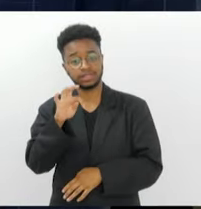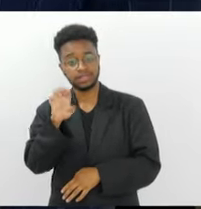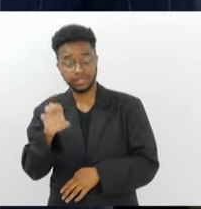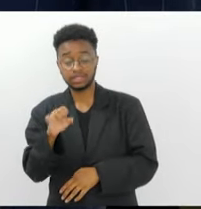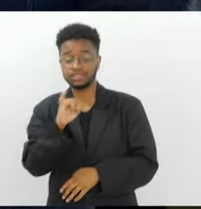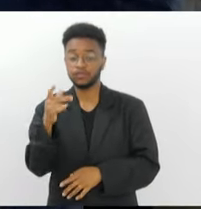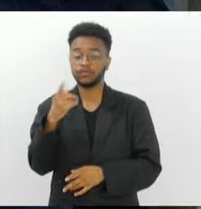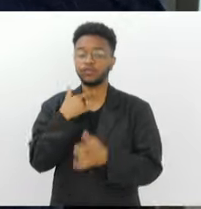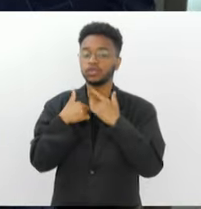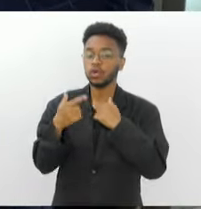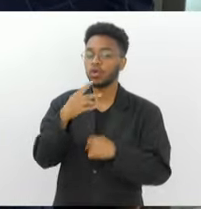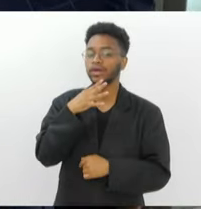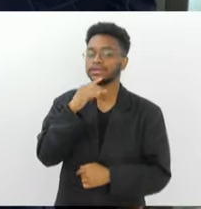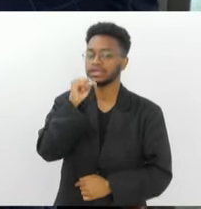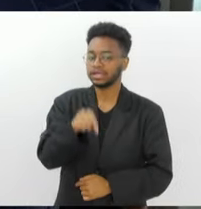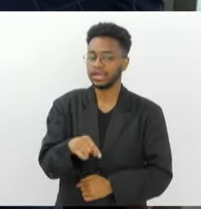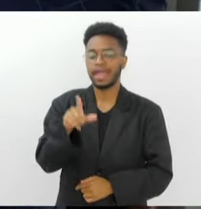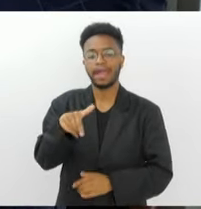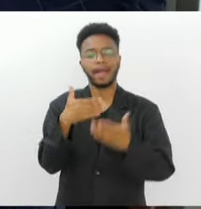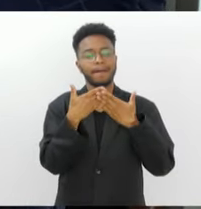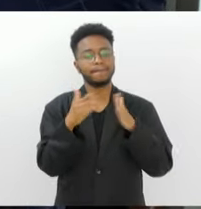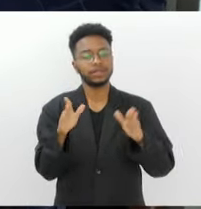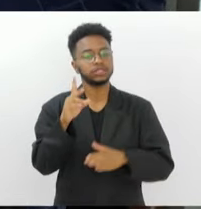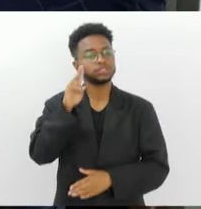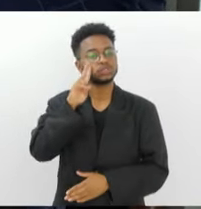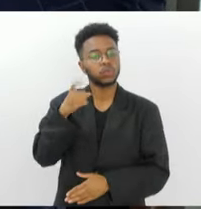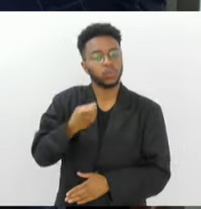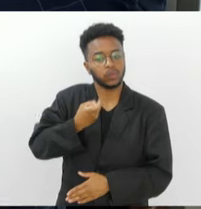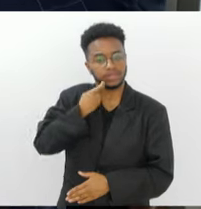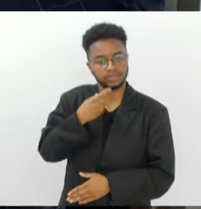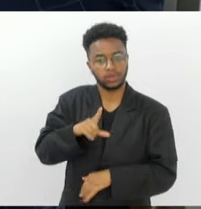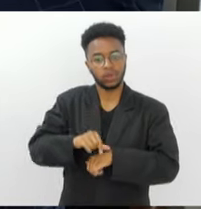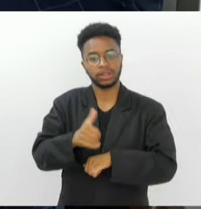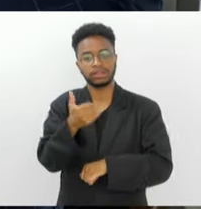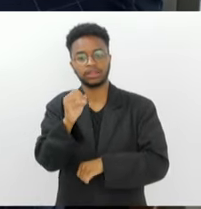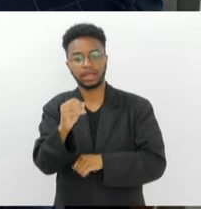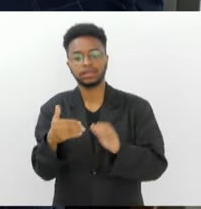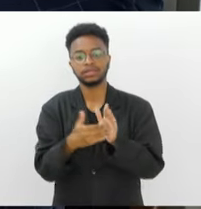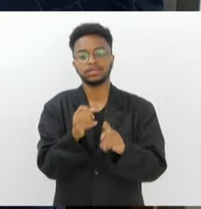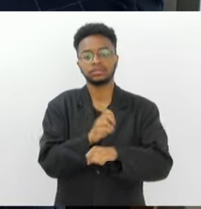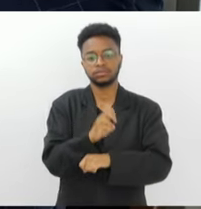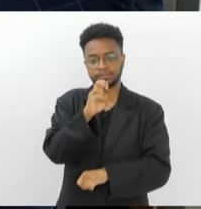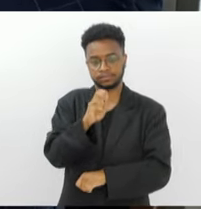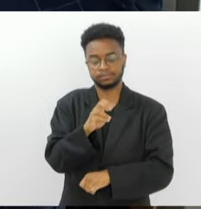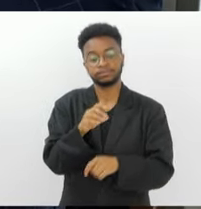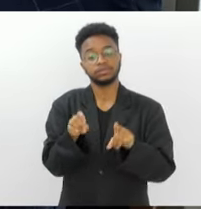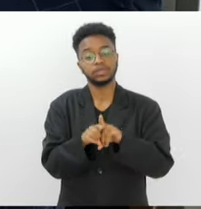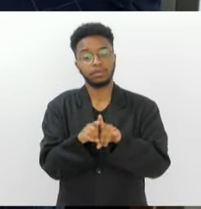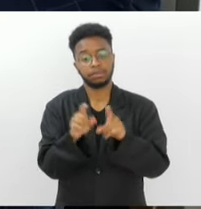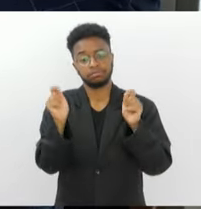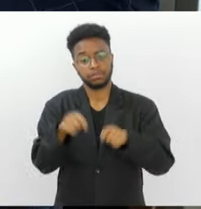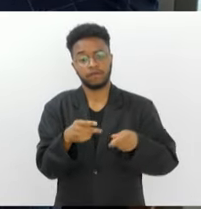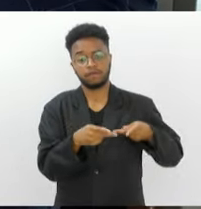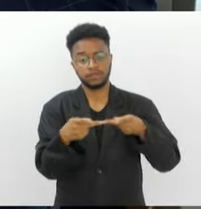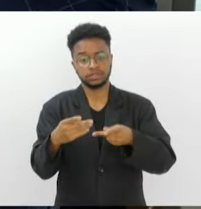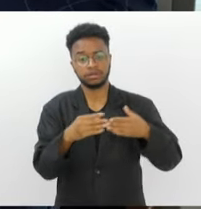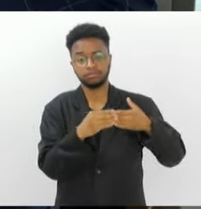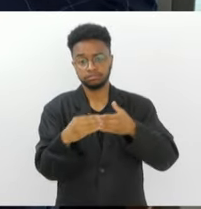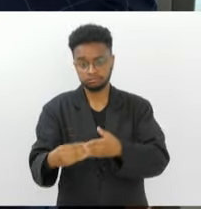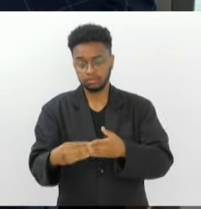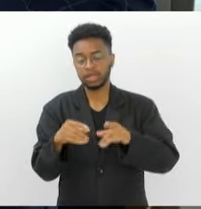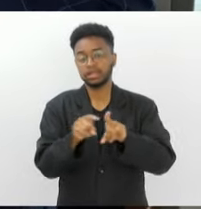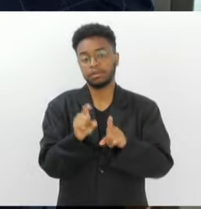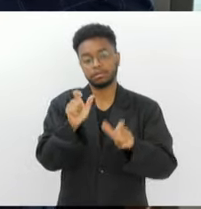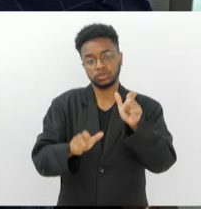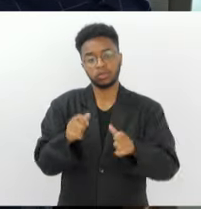a Biblioteca Nacional, ela é aberta ao público de segunda a sexta, de 10 da manhã às 5 da tarde. Também tem a visita guiada, que as pessoas podem